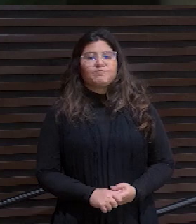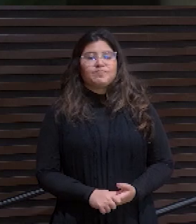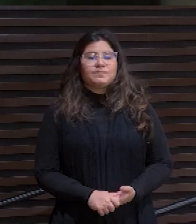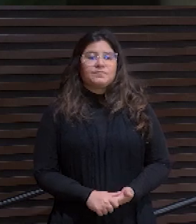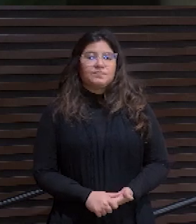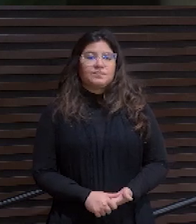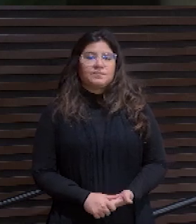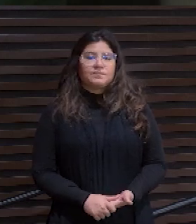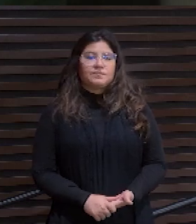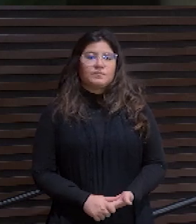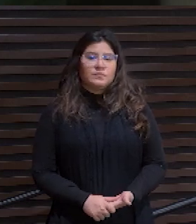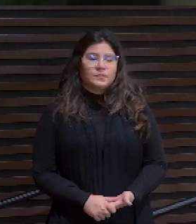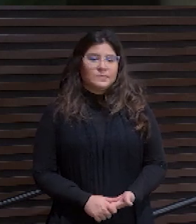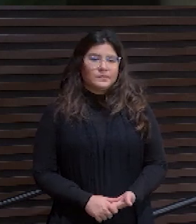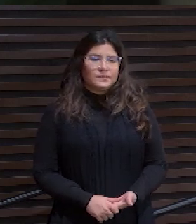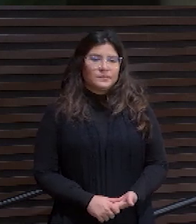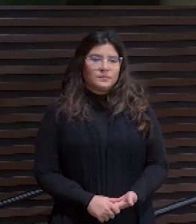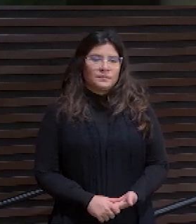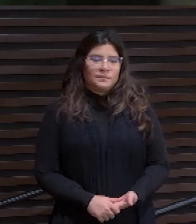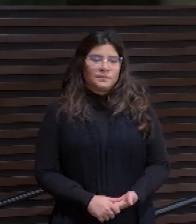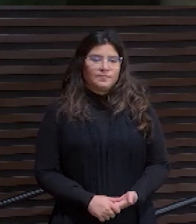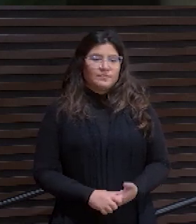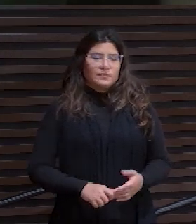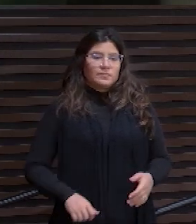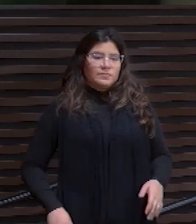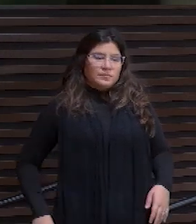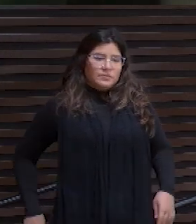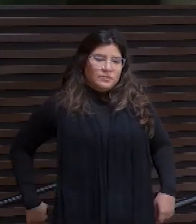Colossenses capítulo 2,